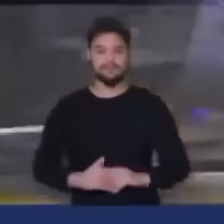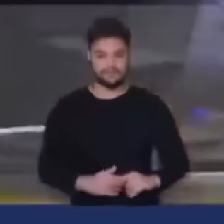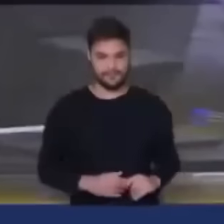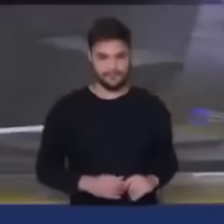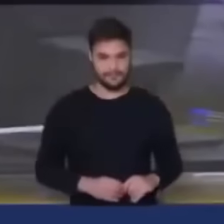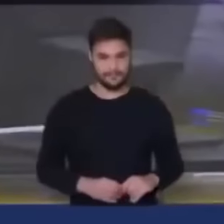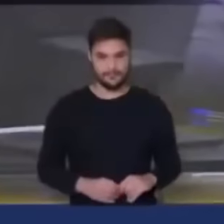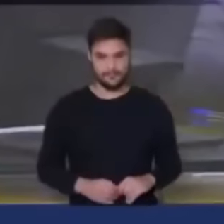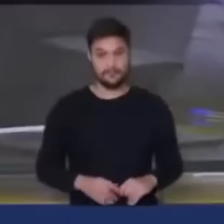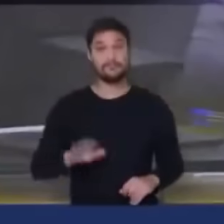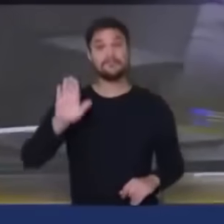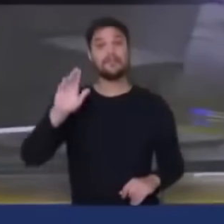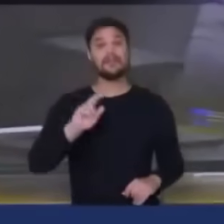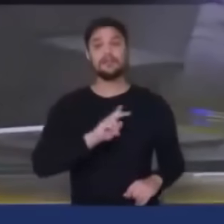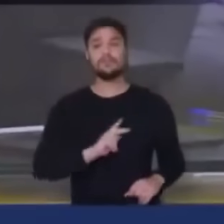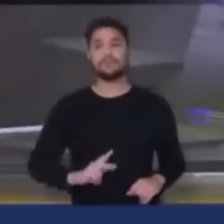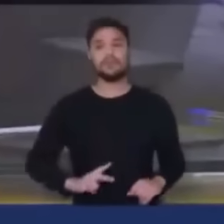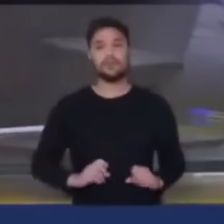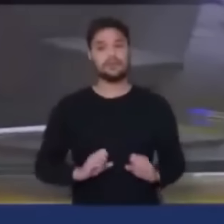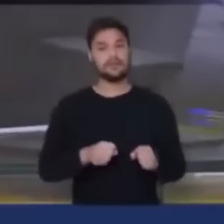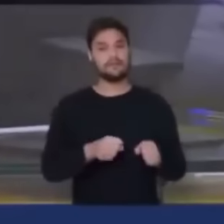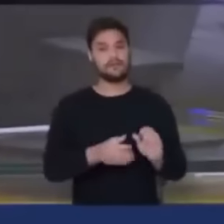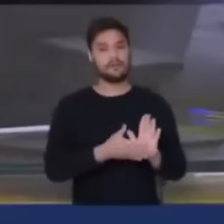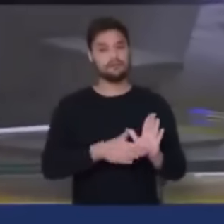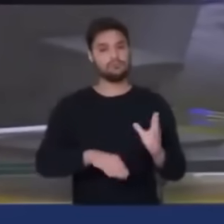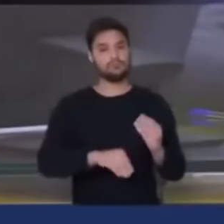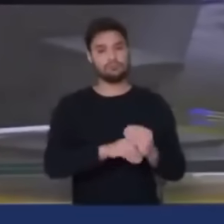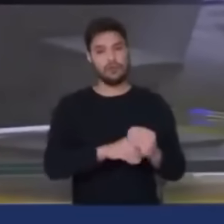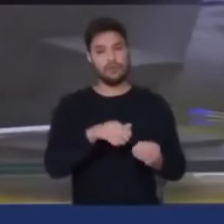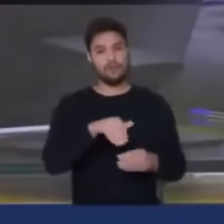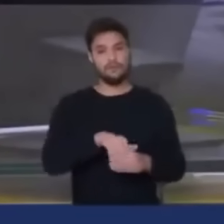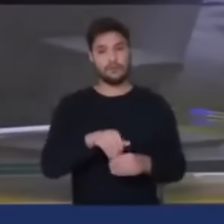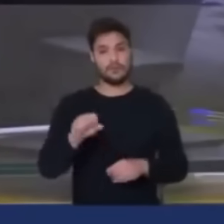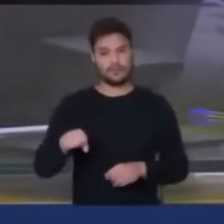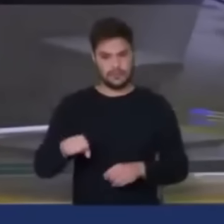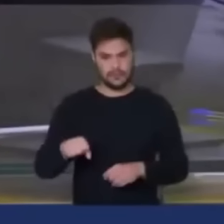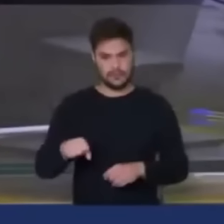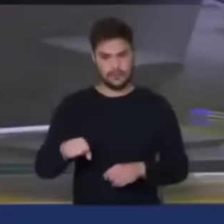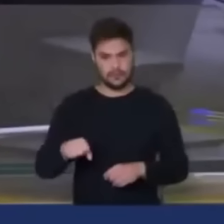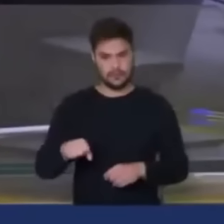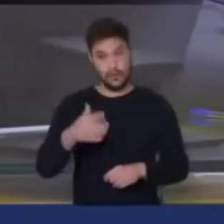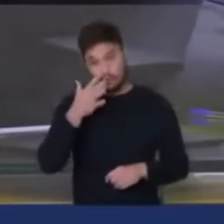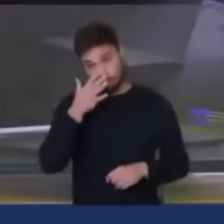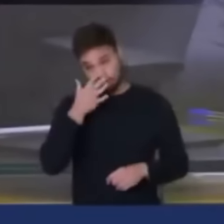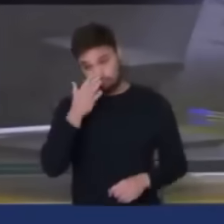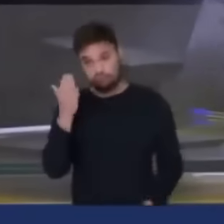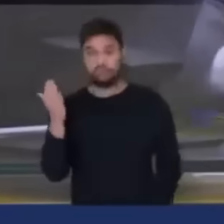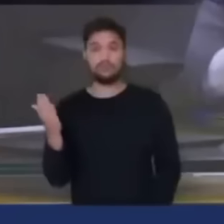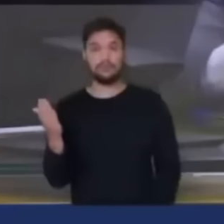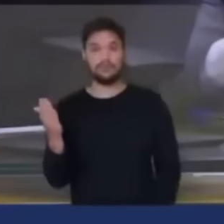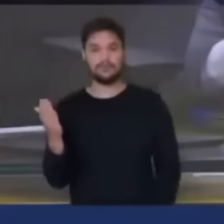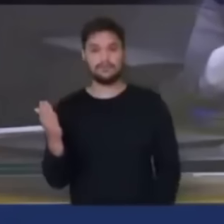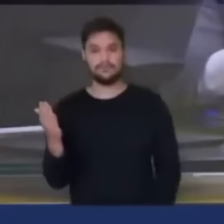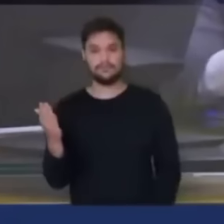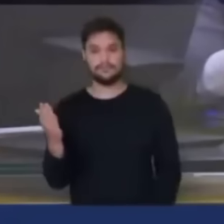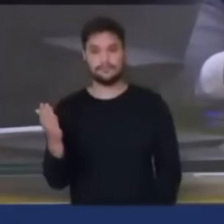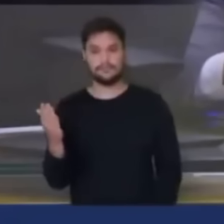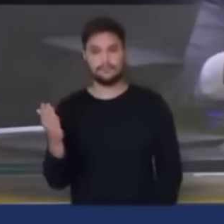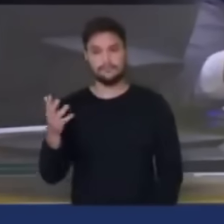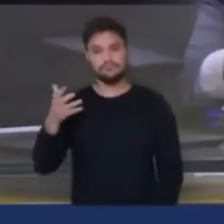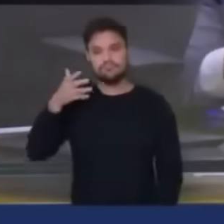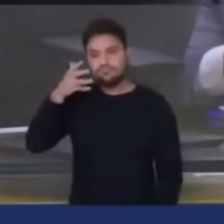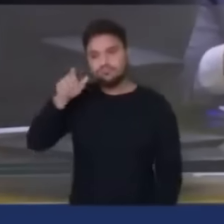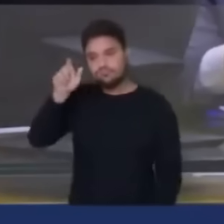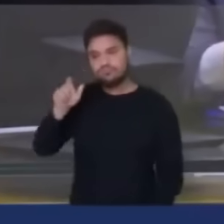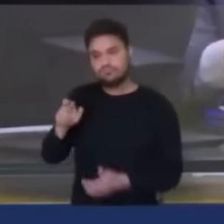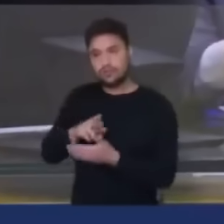Senhor presidente, então quem defende as emendas do Senado, vota sim. Né? Vamos ouvir a fala do relator. Na